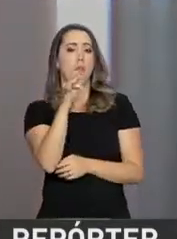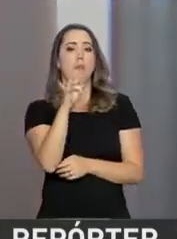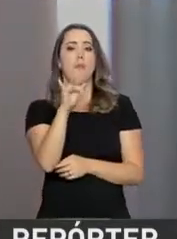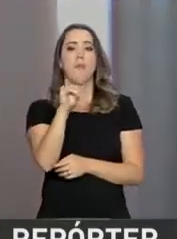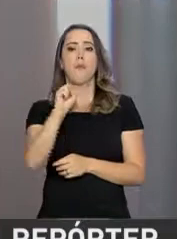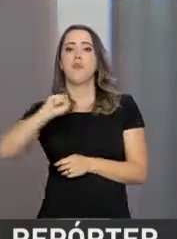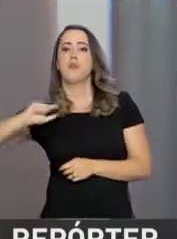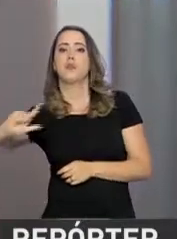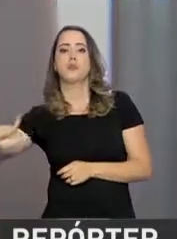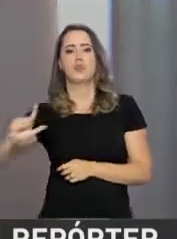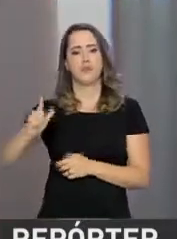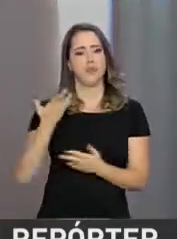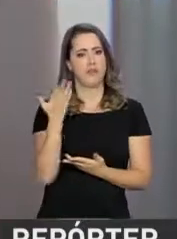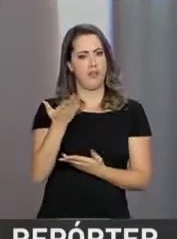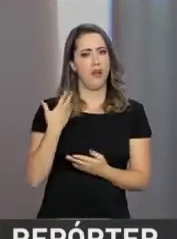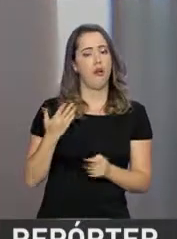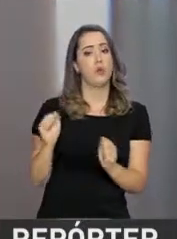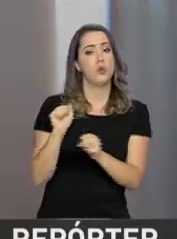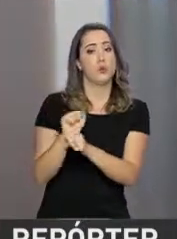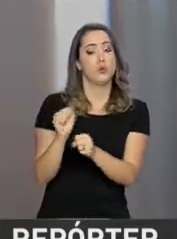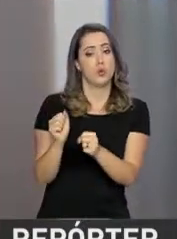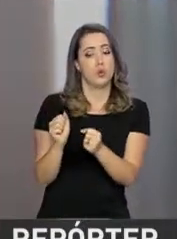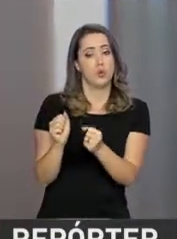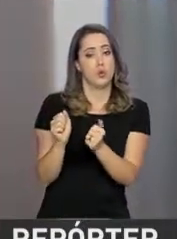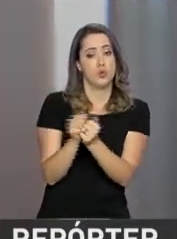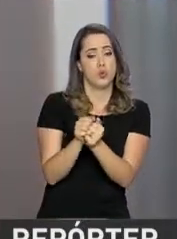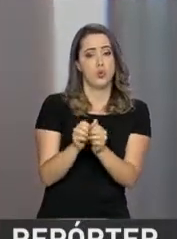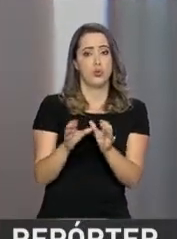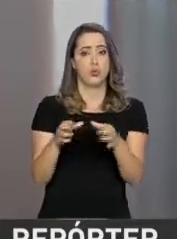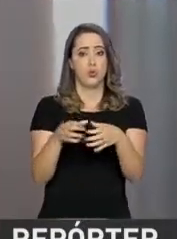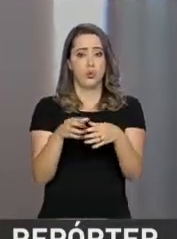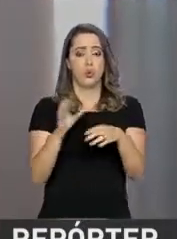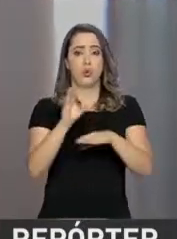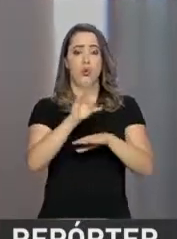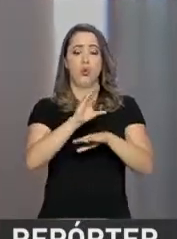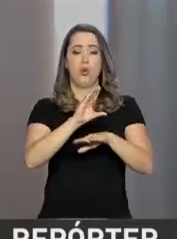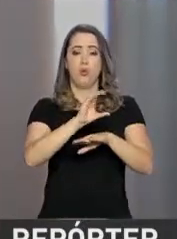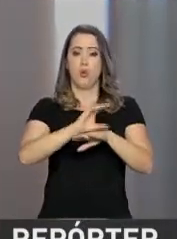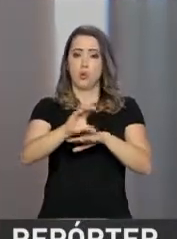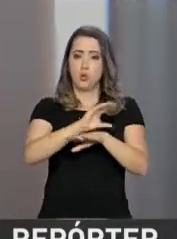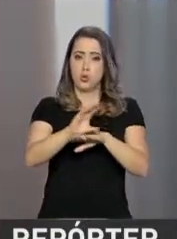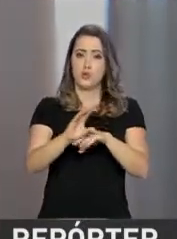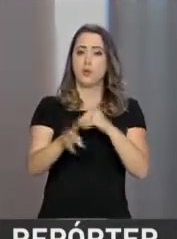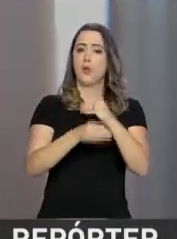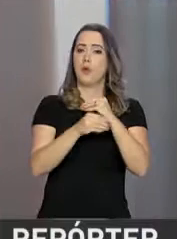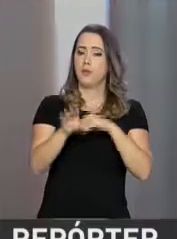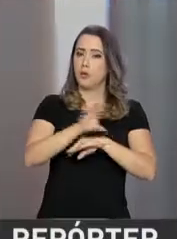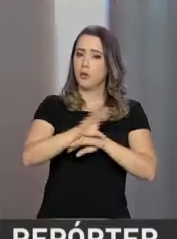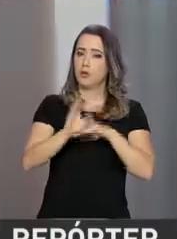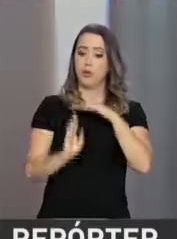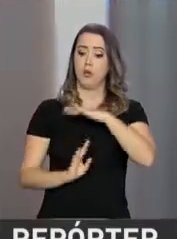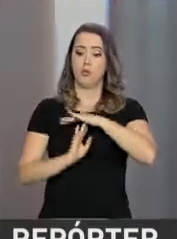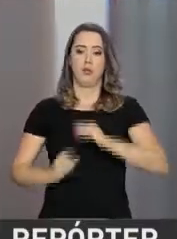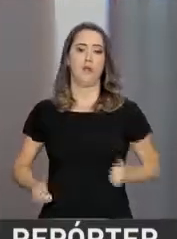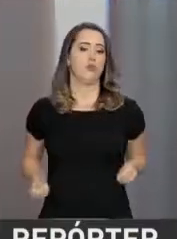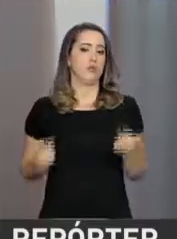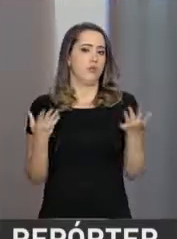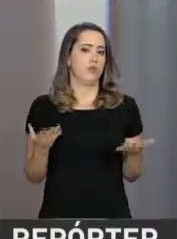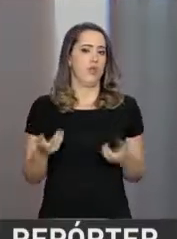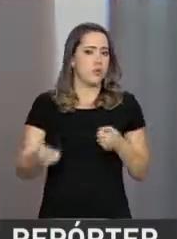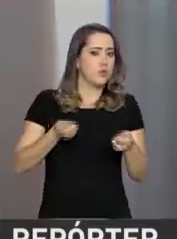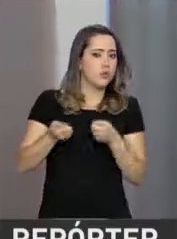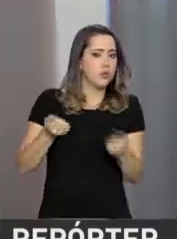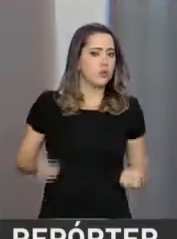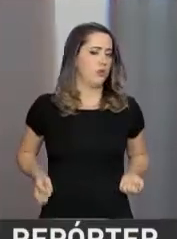ancorada na emenda constitucional de teto do gasto e aí nós todos nós sabemos se vamos completar esse trabalho